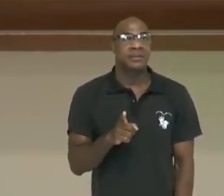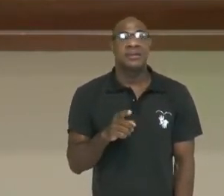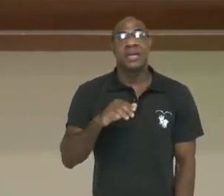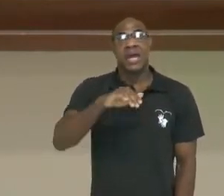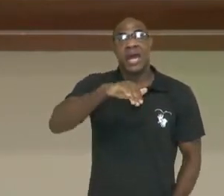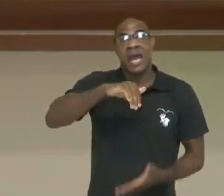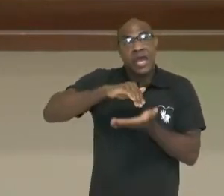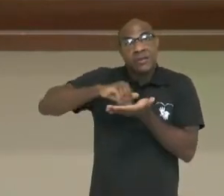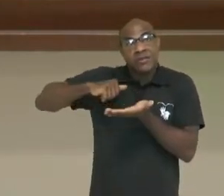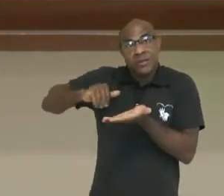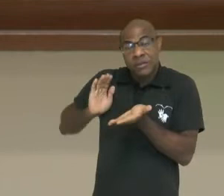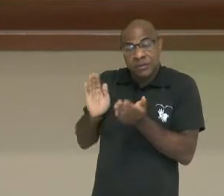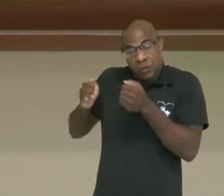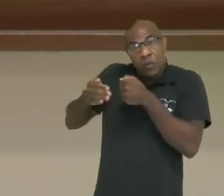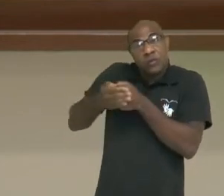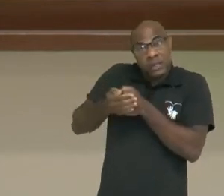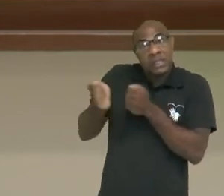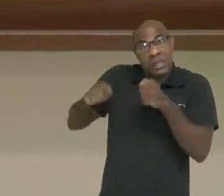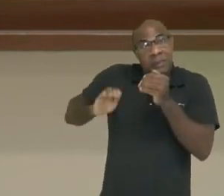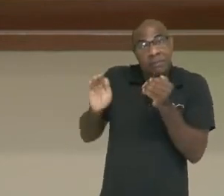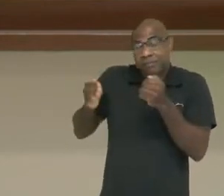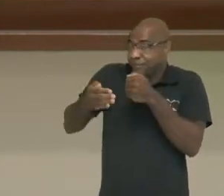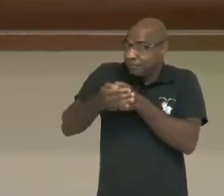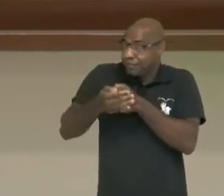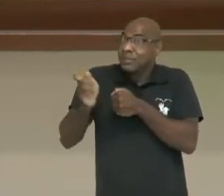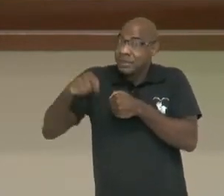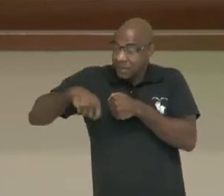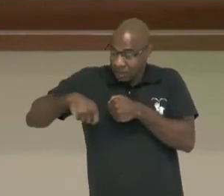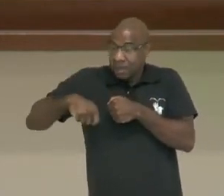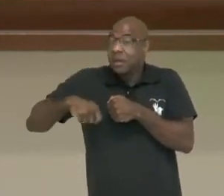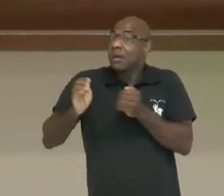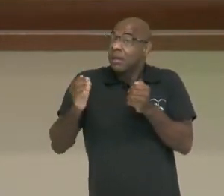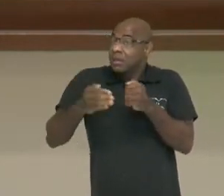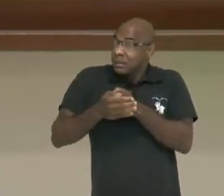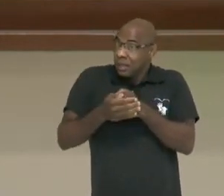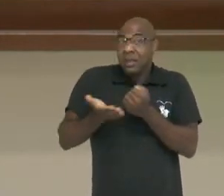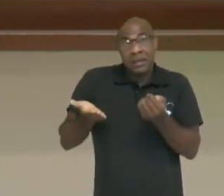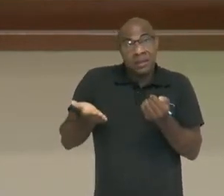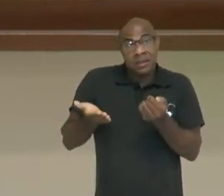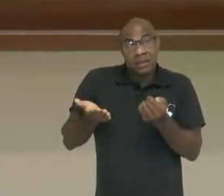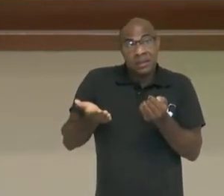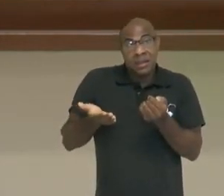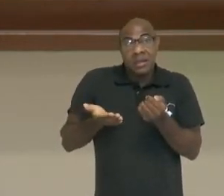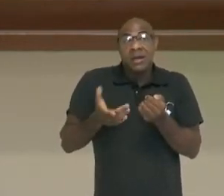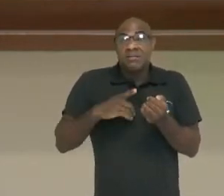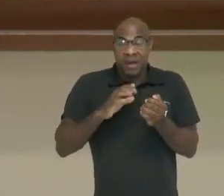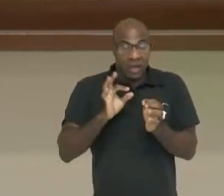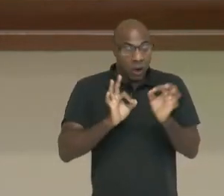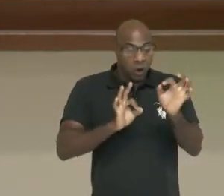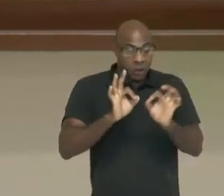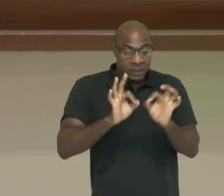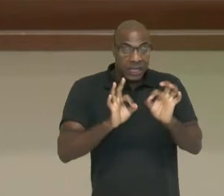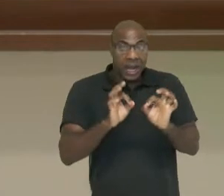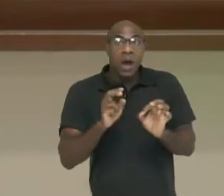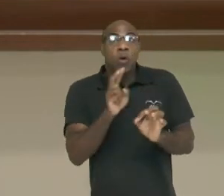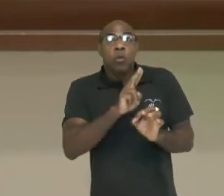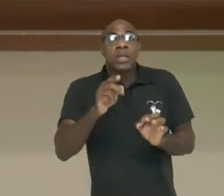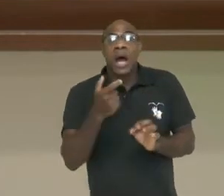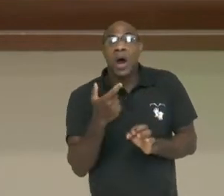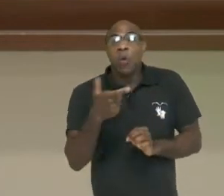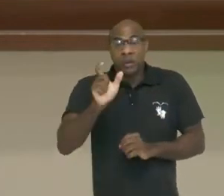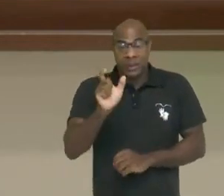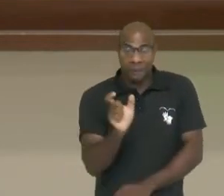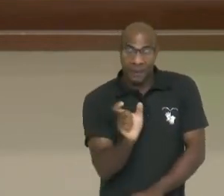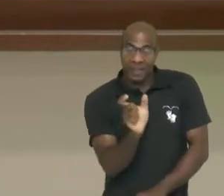retirar, esconder isso aí, fazer a revisão, a coesão por elipse, eu vou retomar por